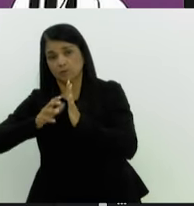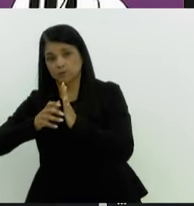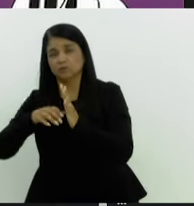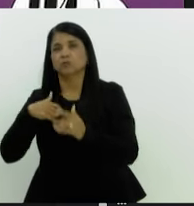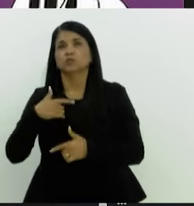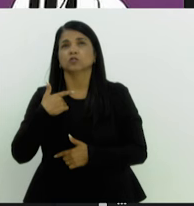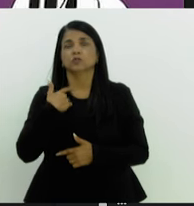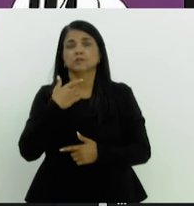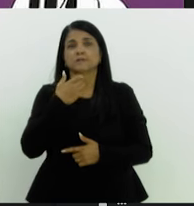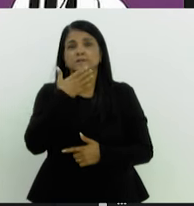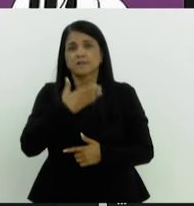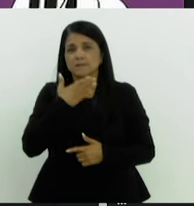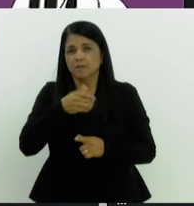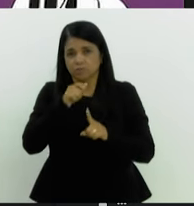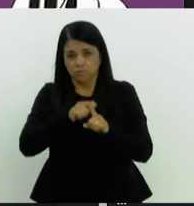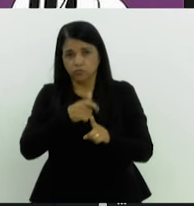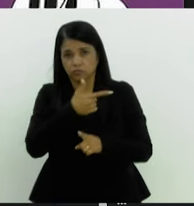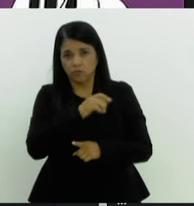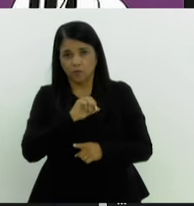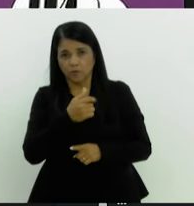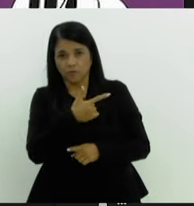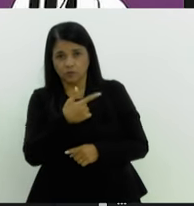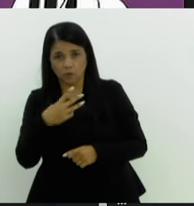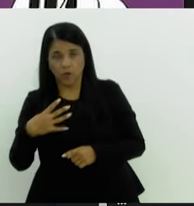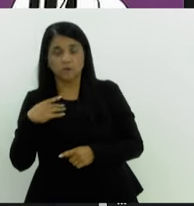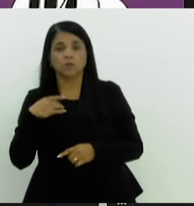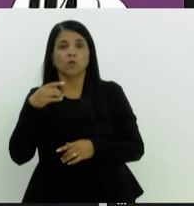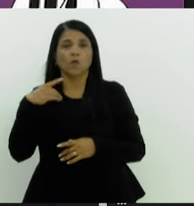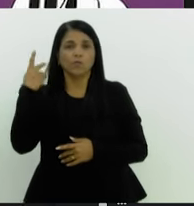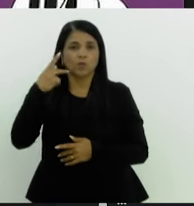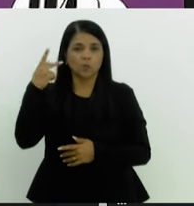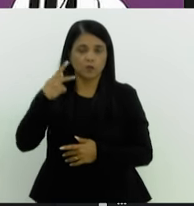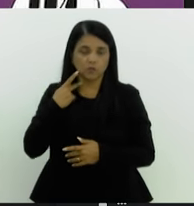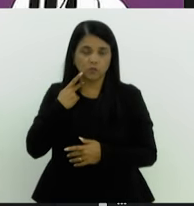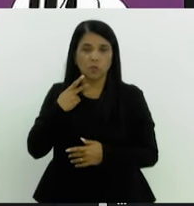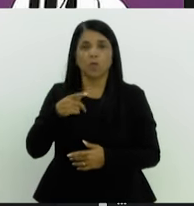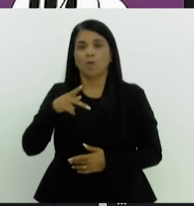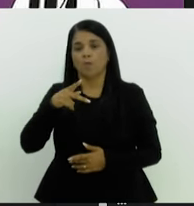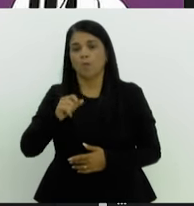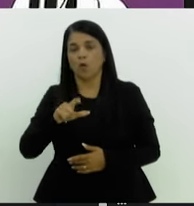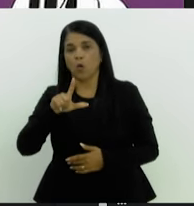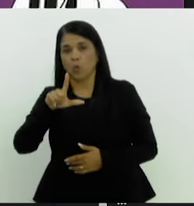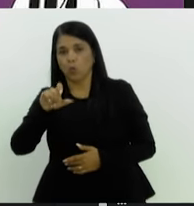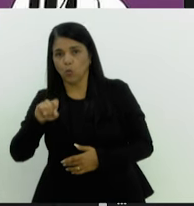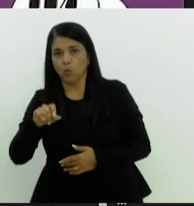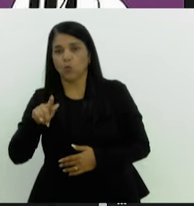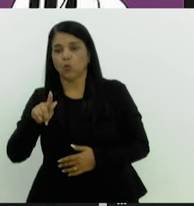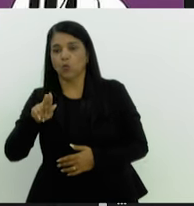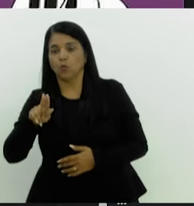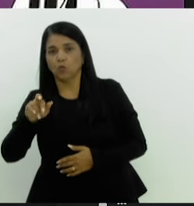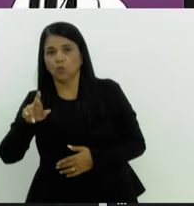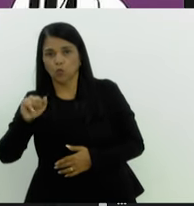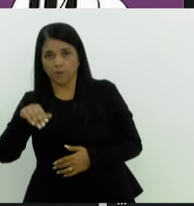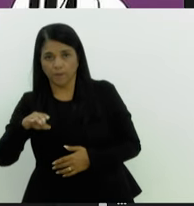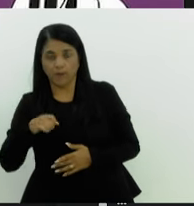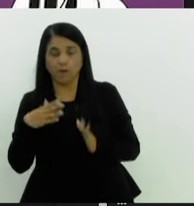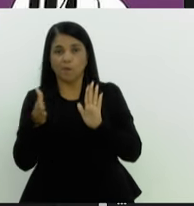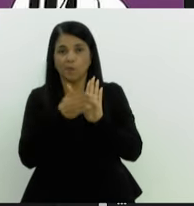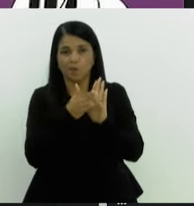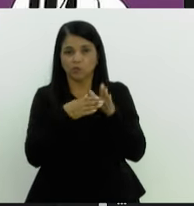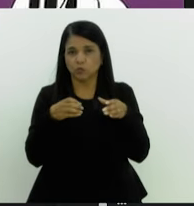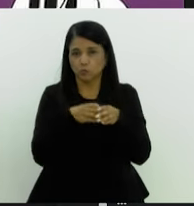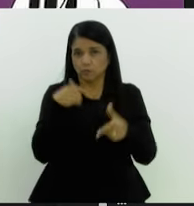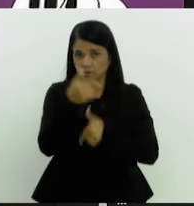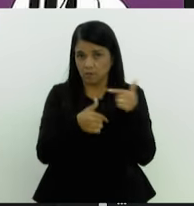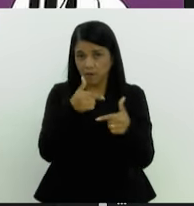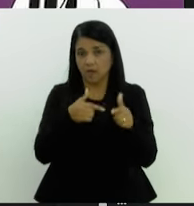de 2024 O Procurador Geral eleitoral Dr Paulo gon a partir de proposta do grupo de trabalho encaminhou uma